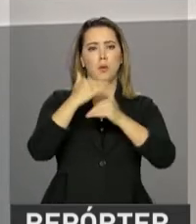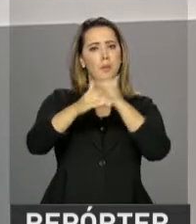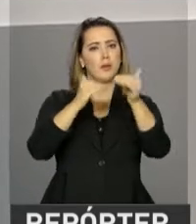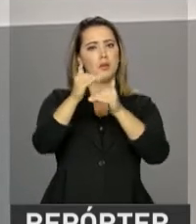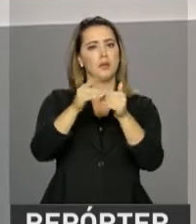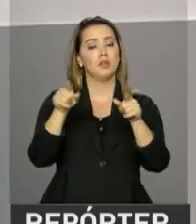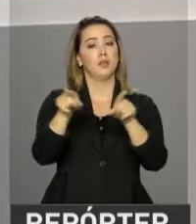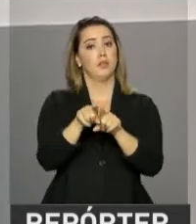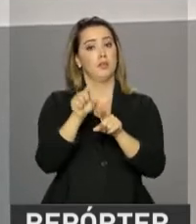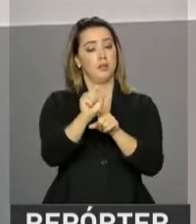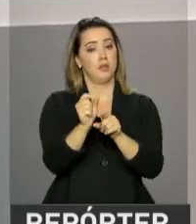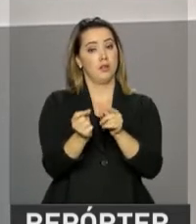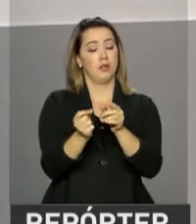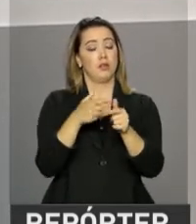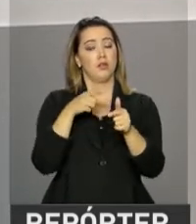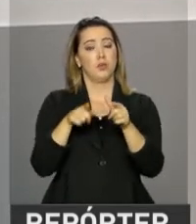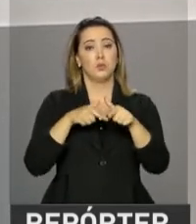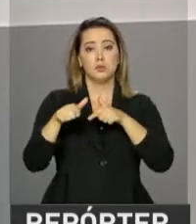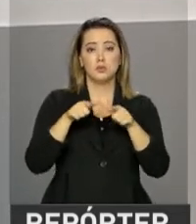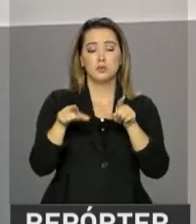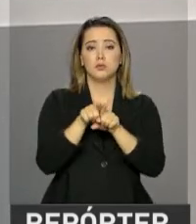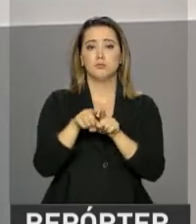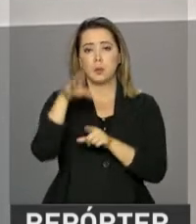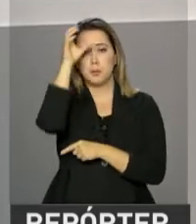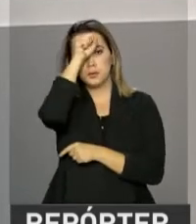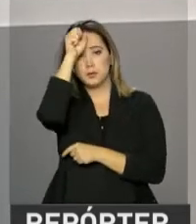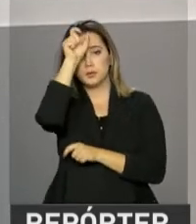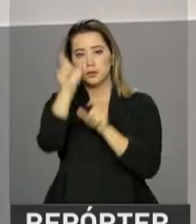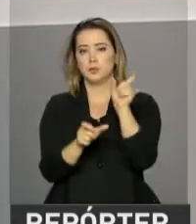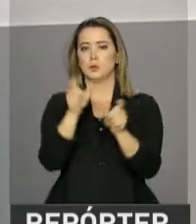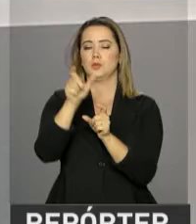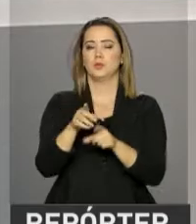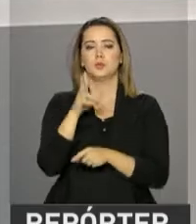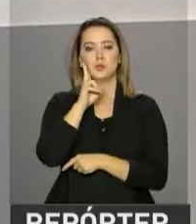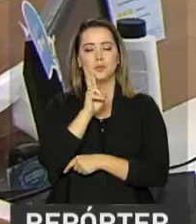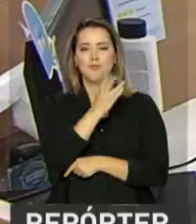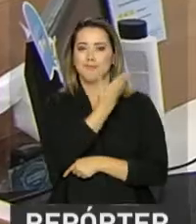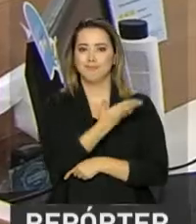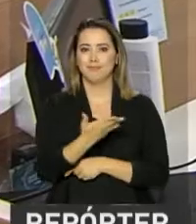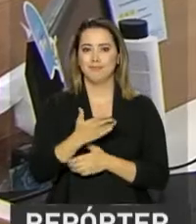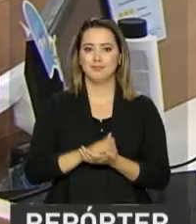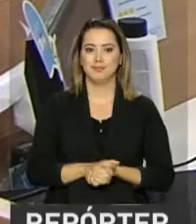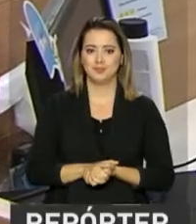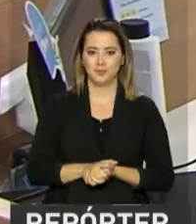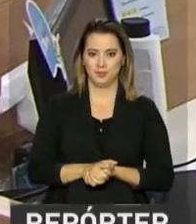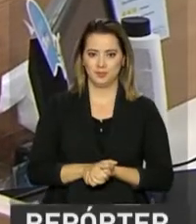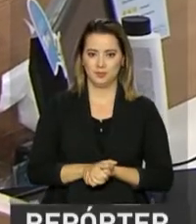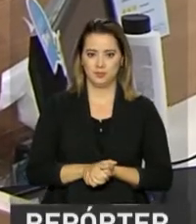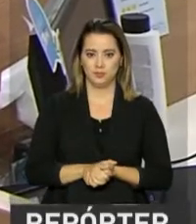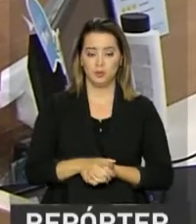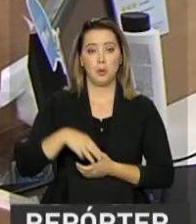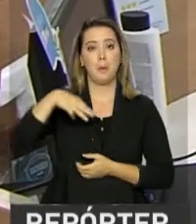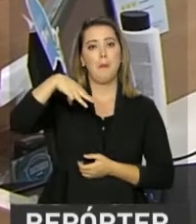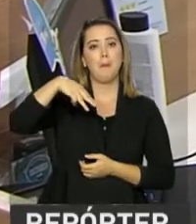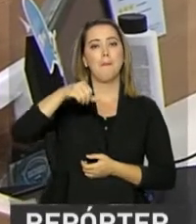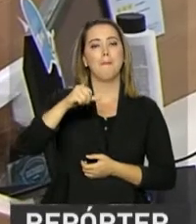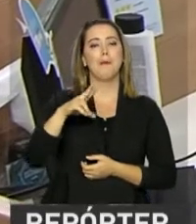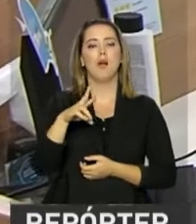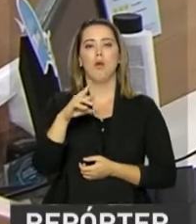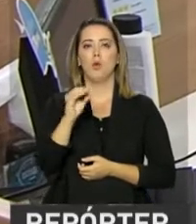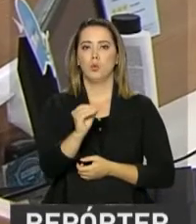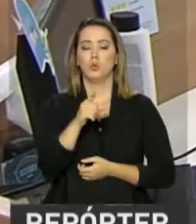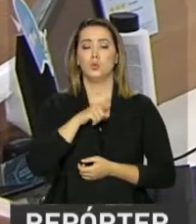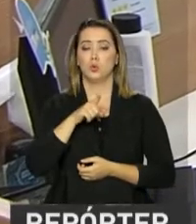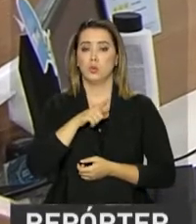que traz aprendizado aos trabalhadores acompanhe na reportagem laura nasceu com síndrome de